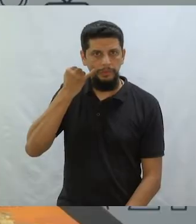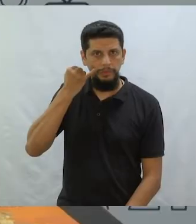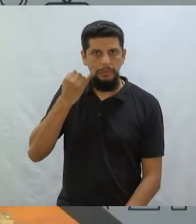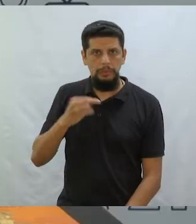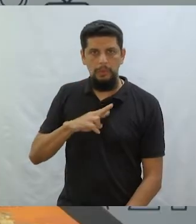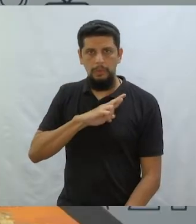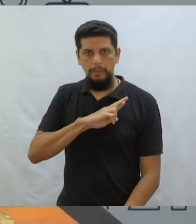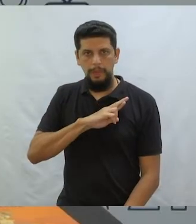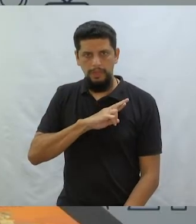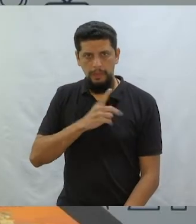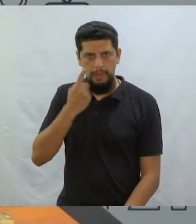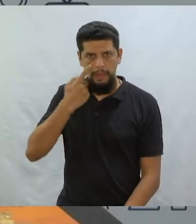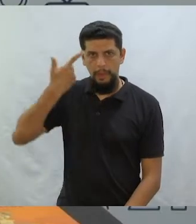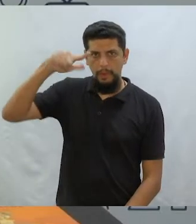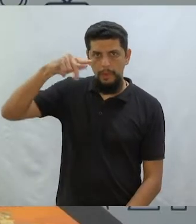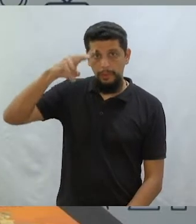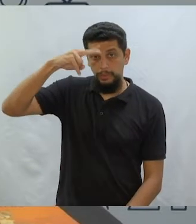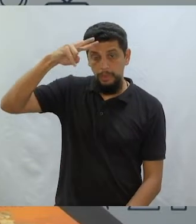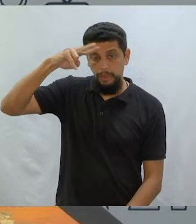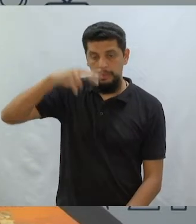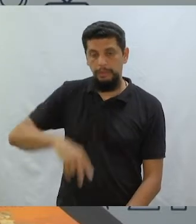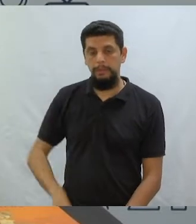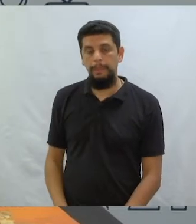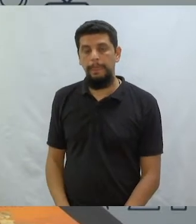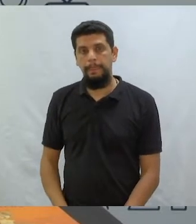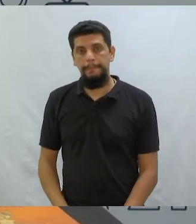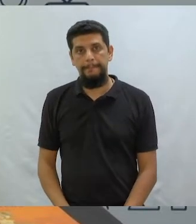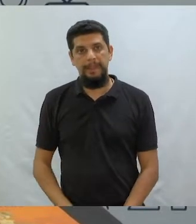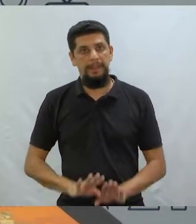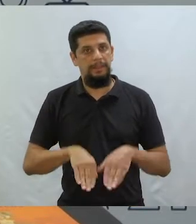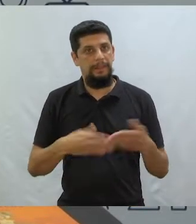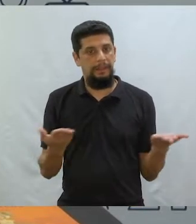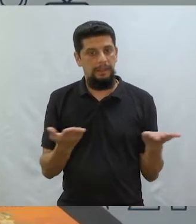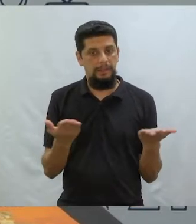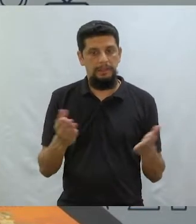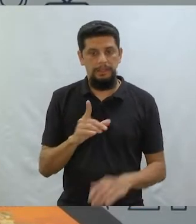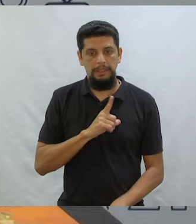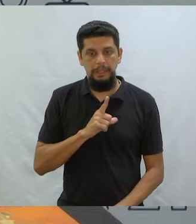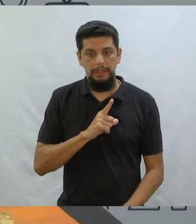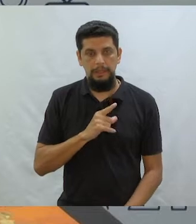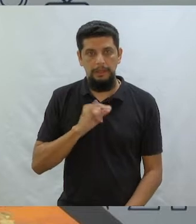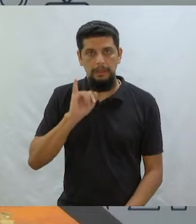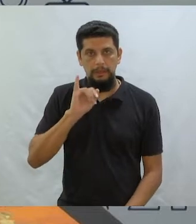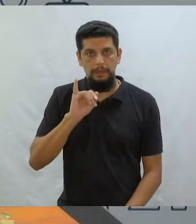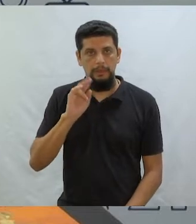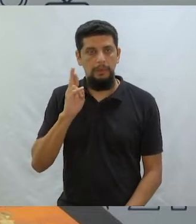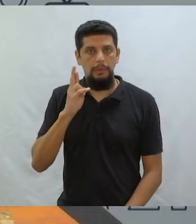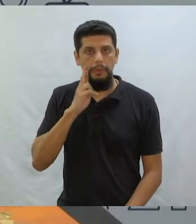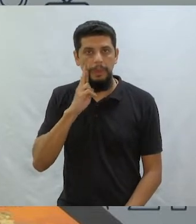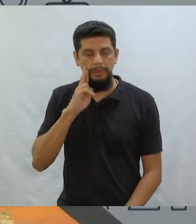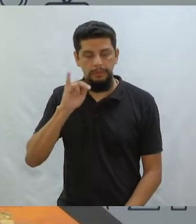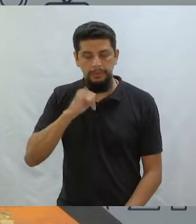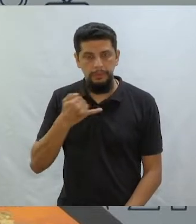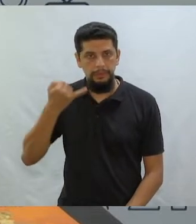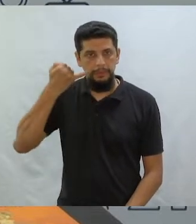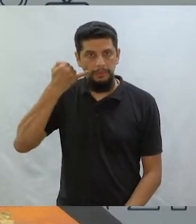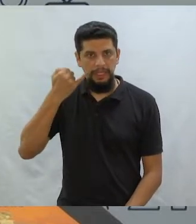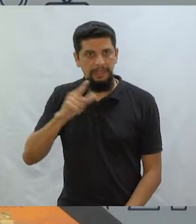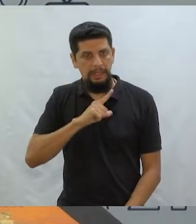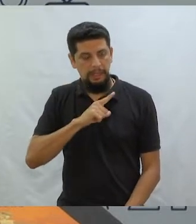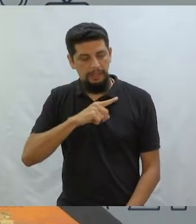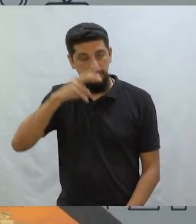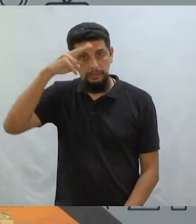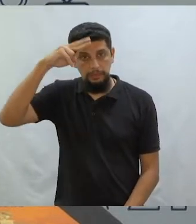essa aqui é outra história tá não é aquela do Shakespeare então eu tenho aqui Romeu e Julieta é ela tem também